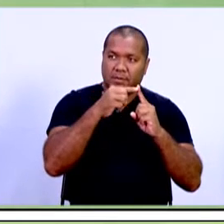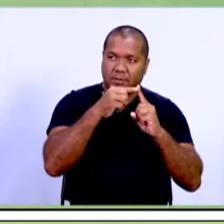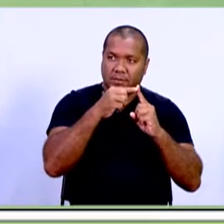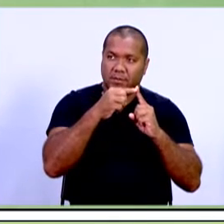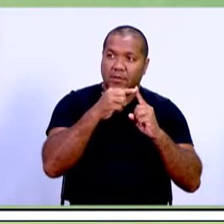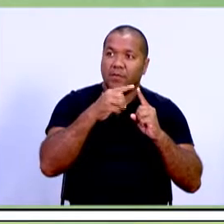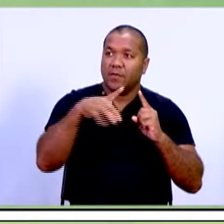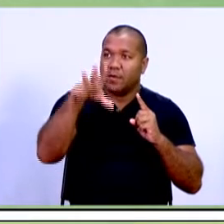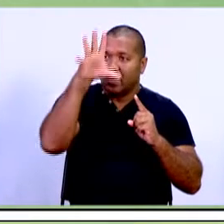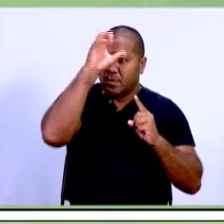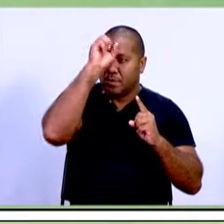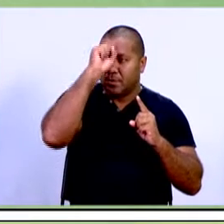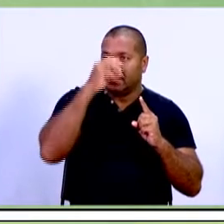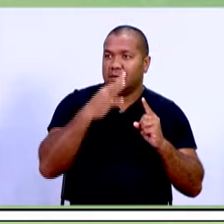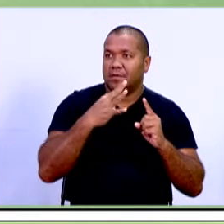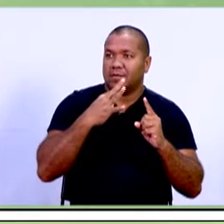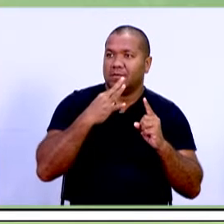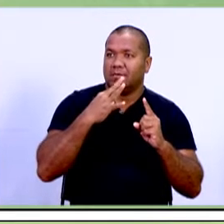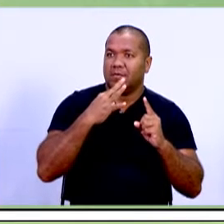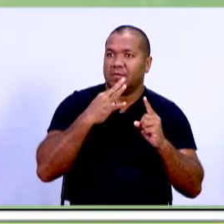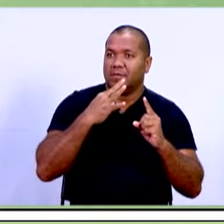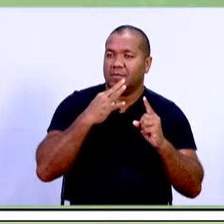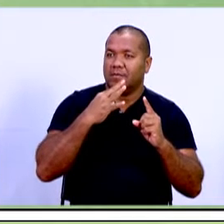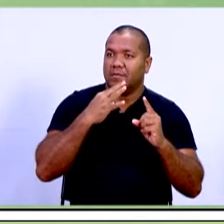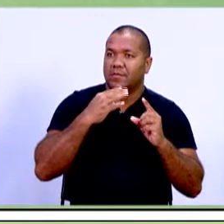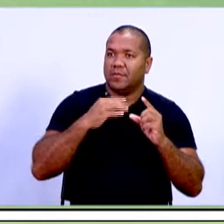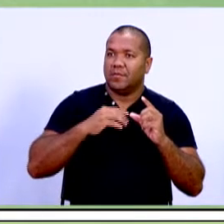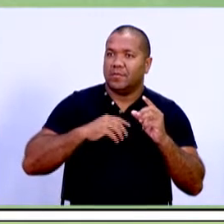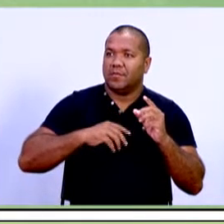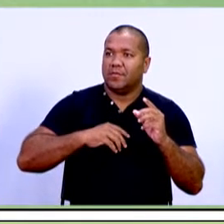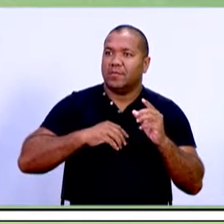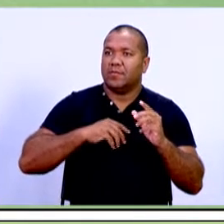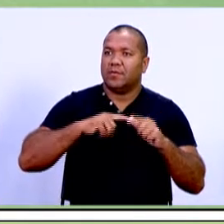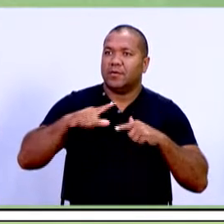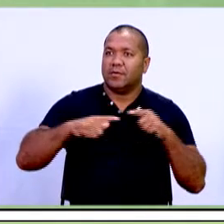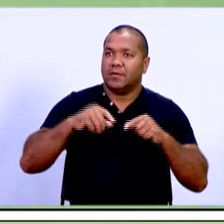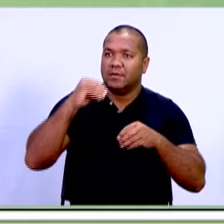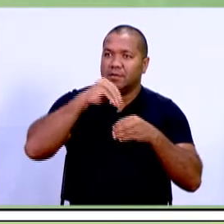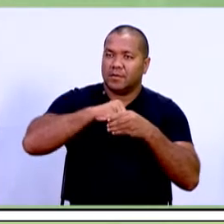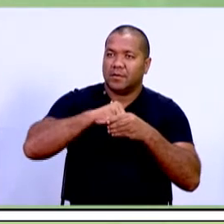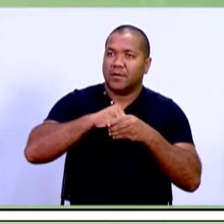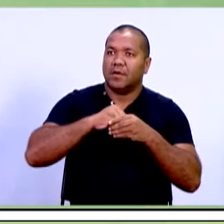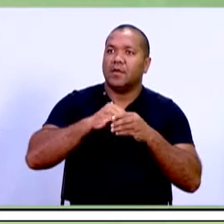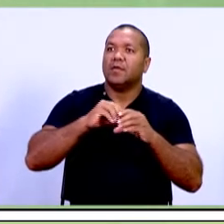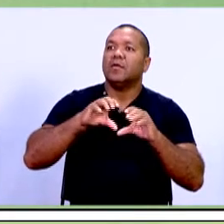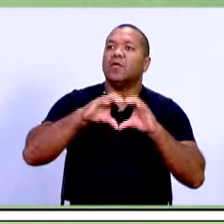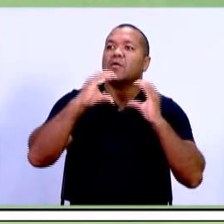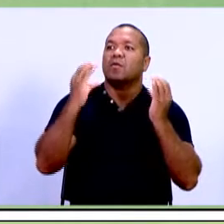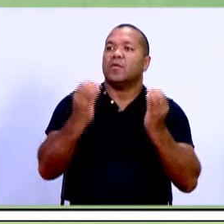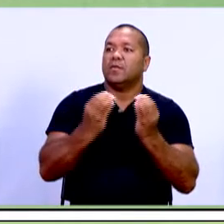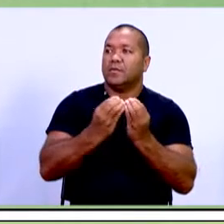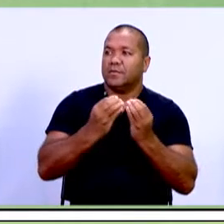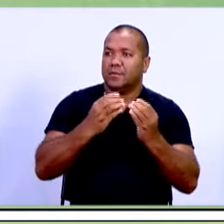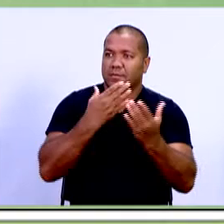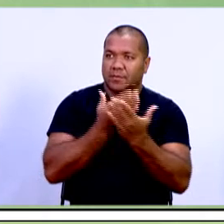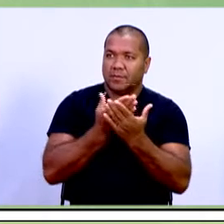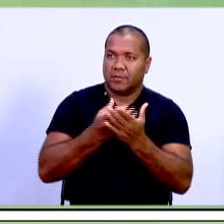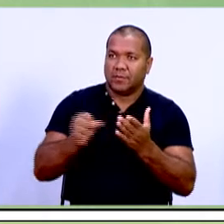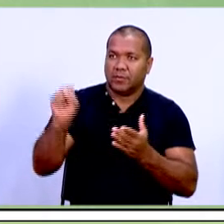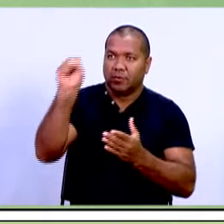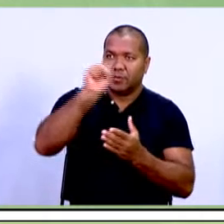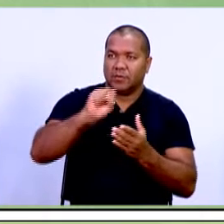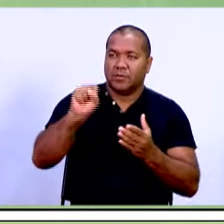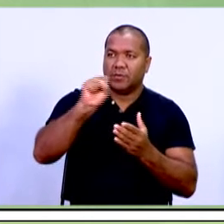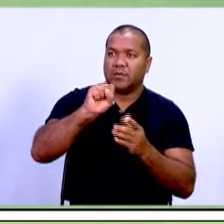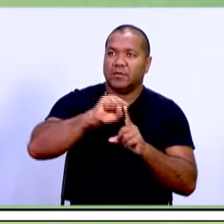aprendizado e conhecimento, processos internos, comunidade acadêmica, sociedade e